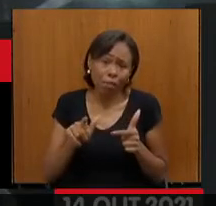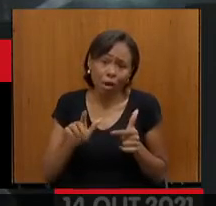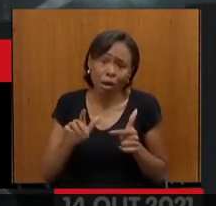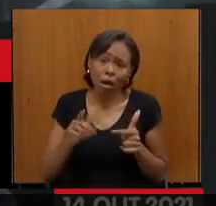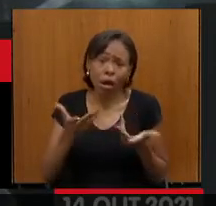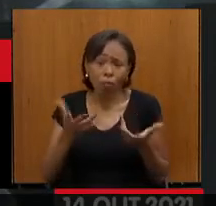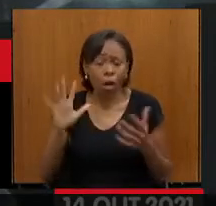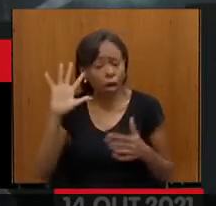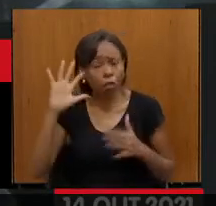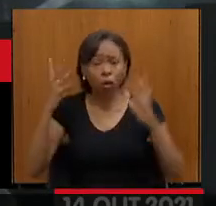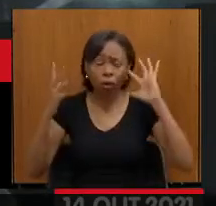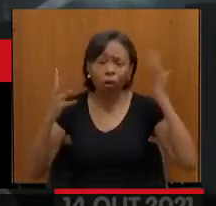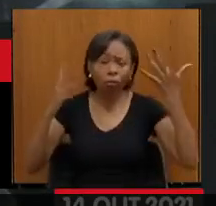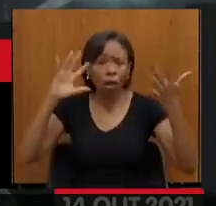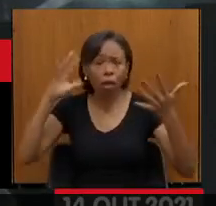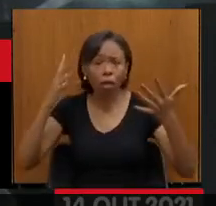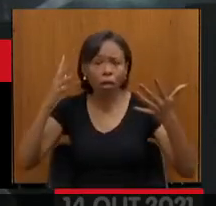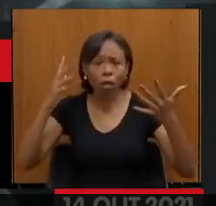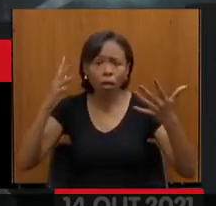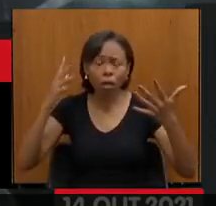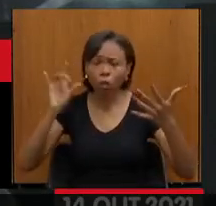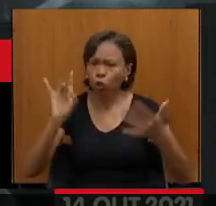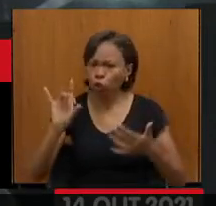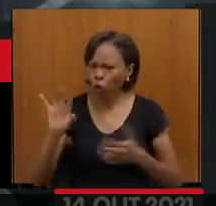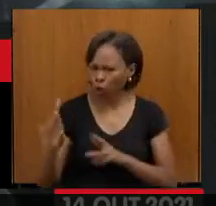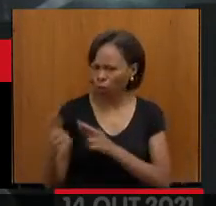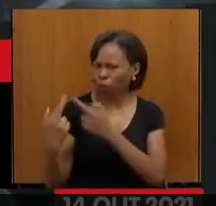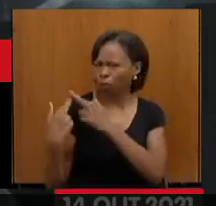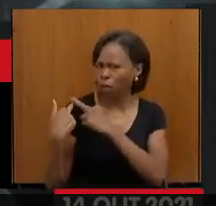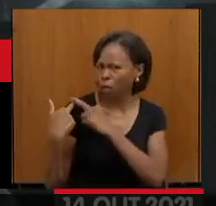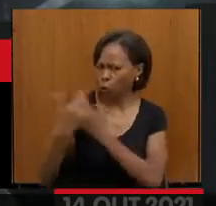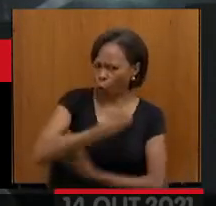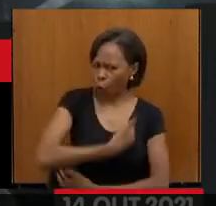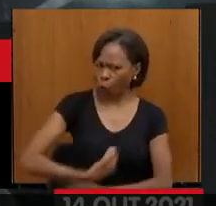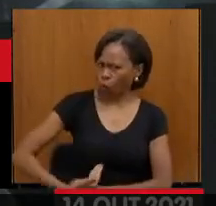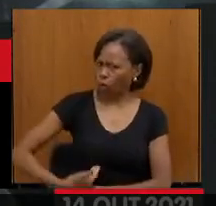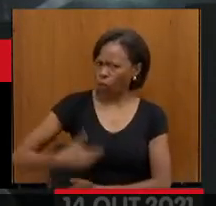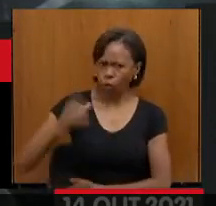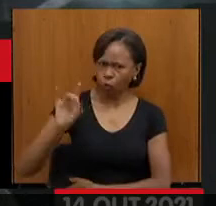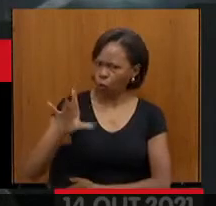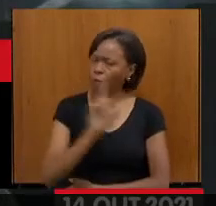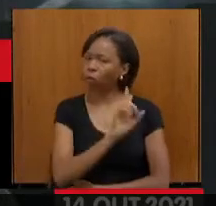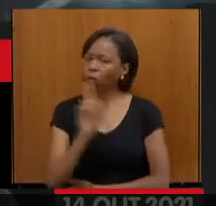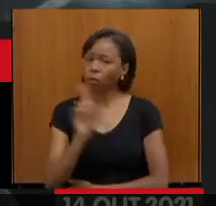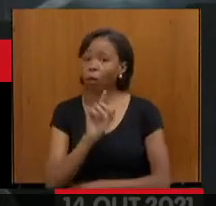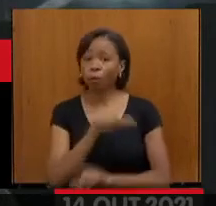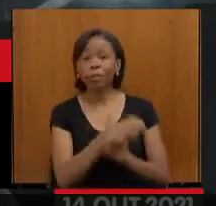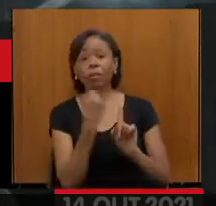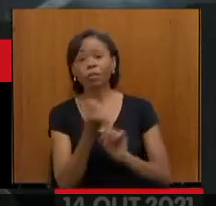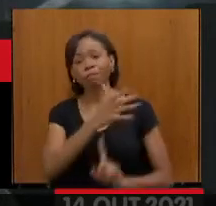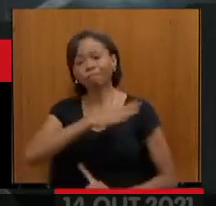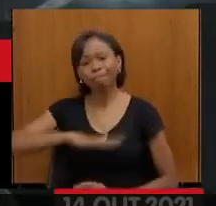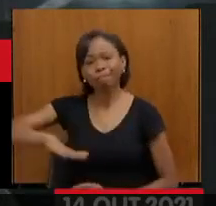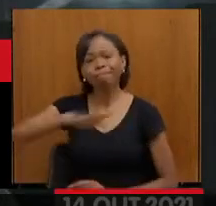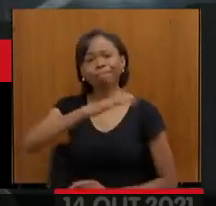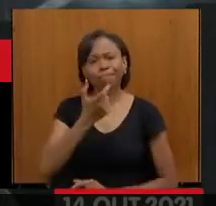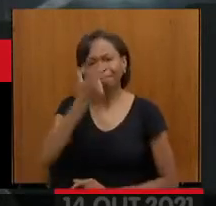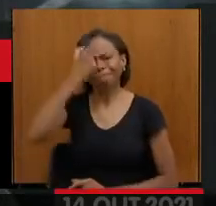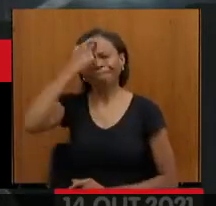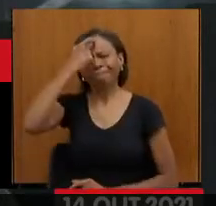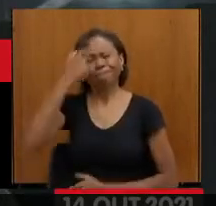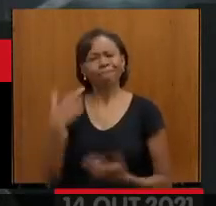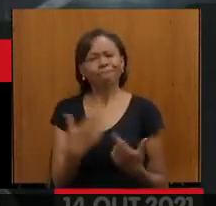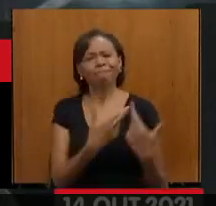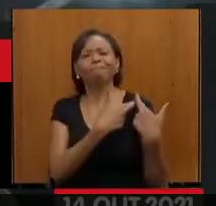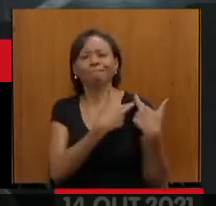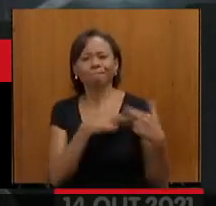é um problema que diz respeito à sociedade, à consciência da sociedade, né? E é muito bacana, eu